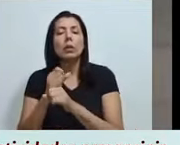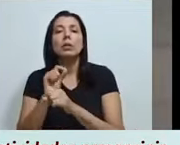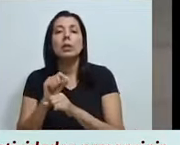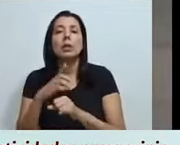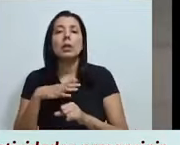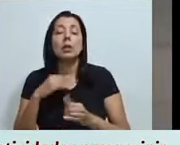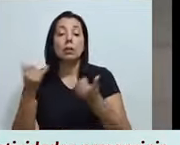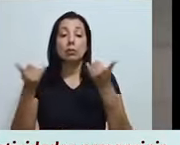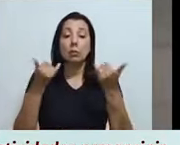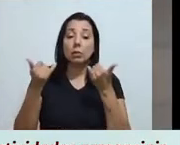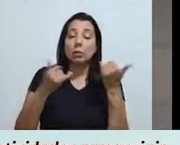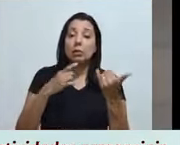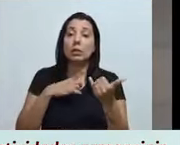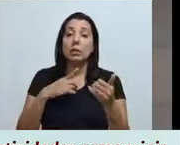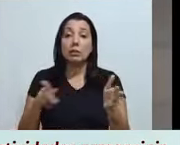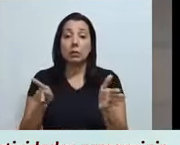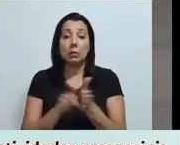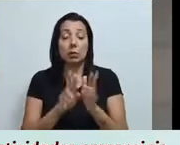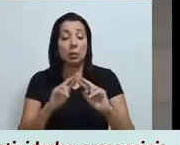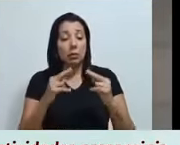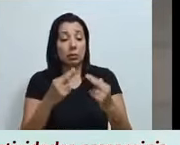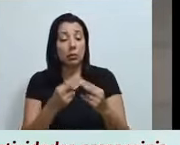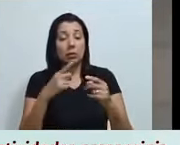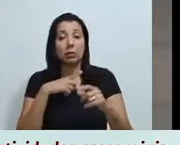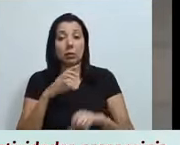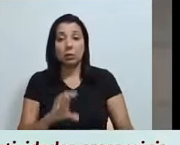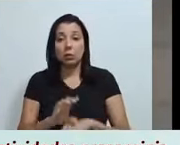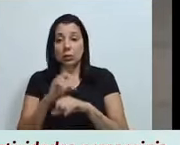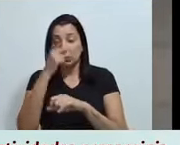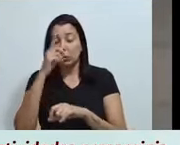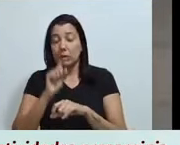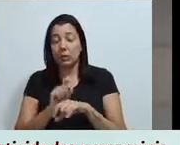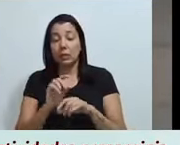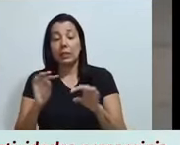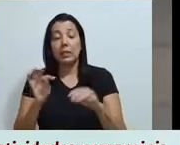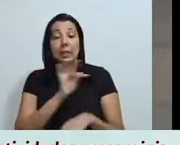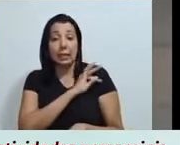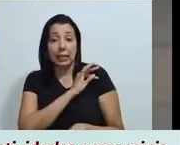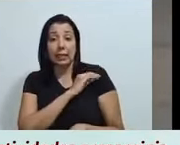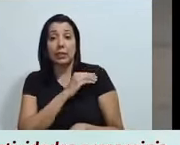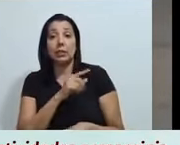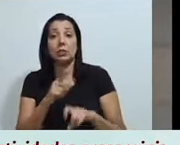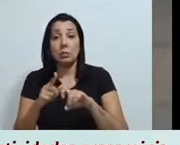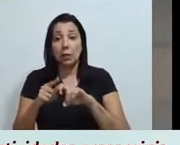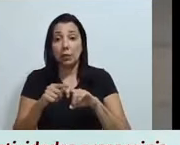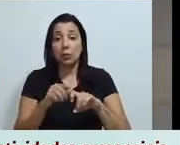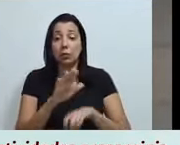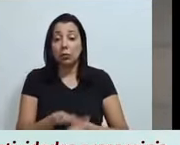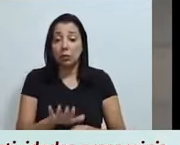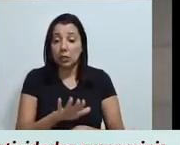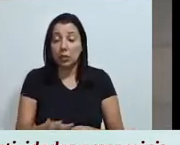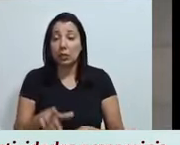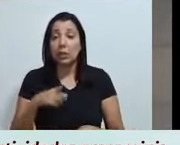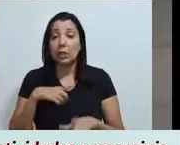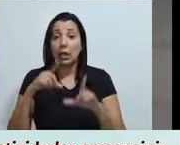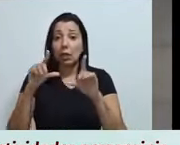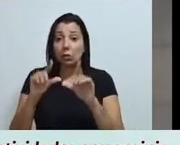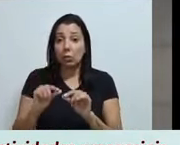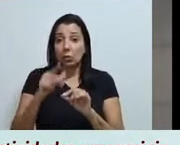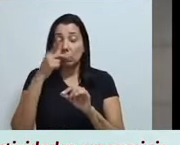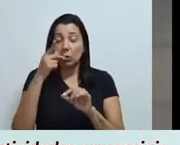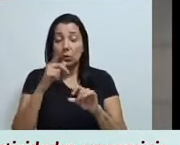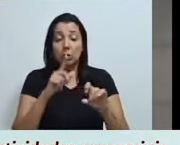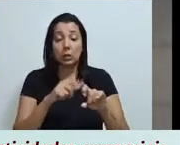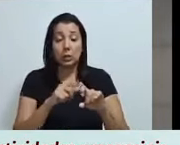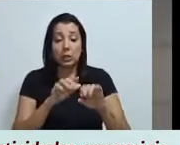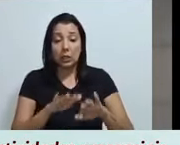própria reunião do Conselho, né, de uma Câmara Técnica de Pediatras, que a gente tem um cenário de redução dos leitos de pediatria no Distrito